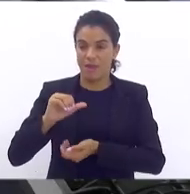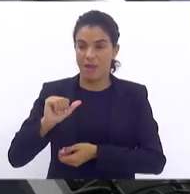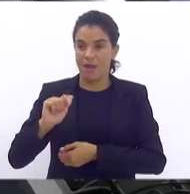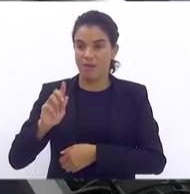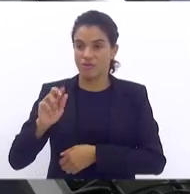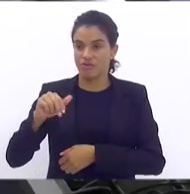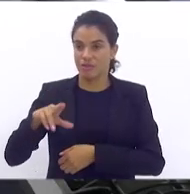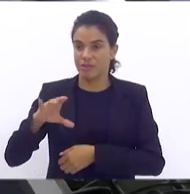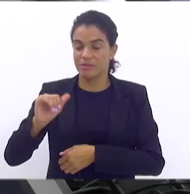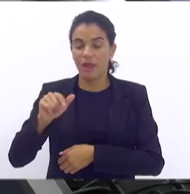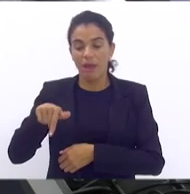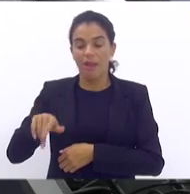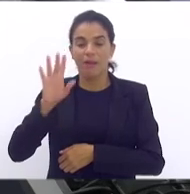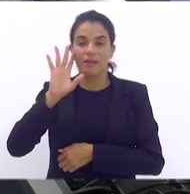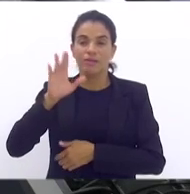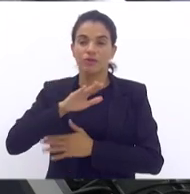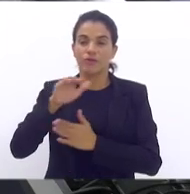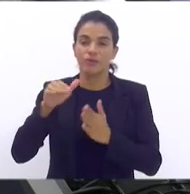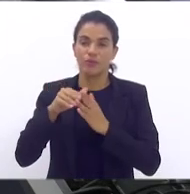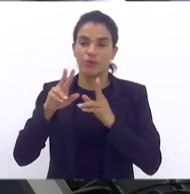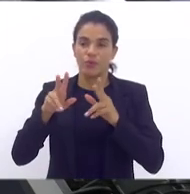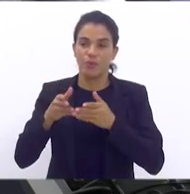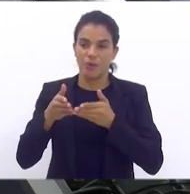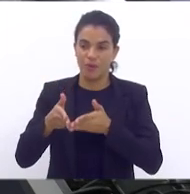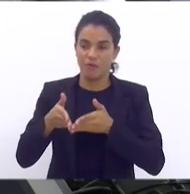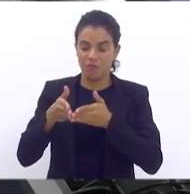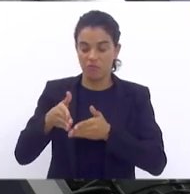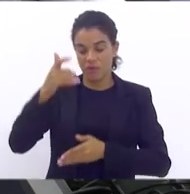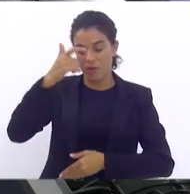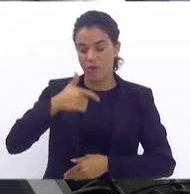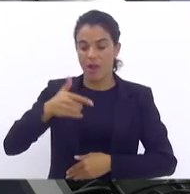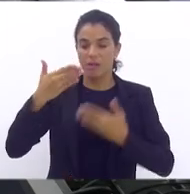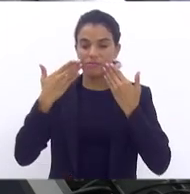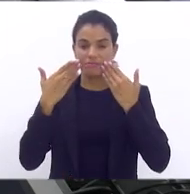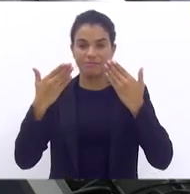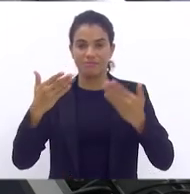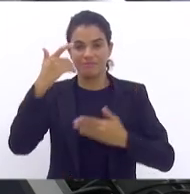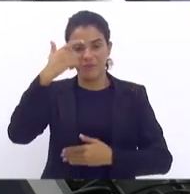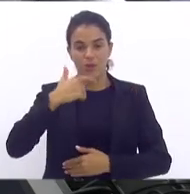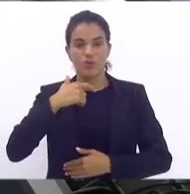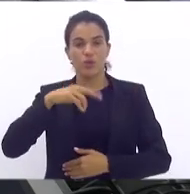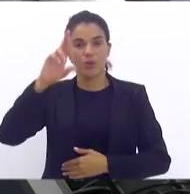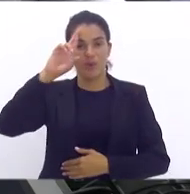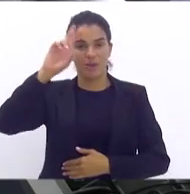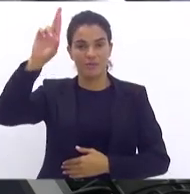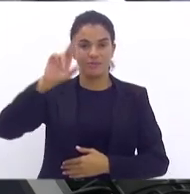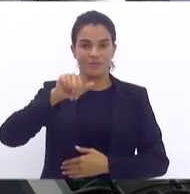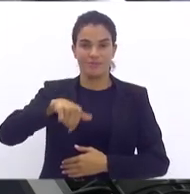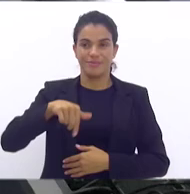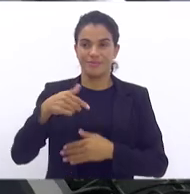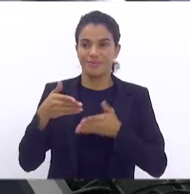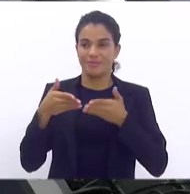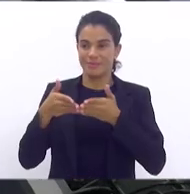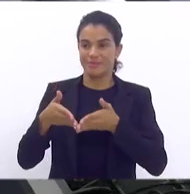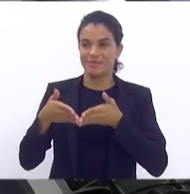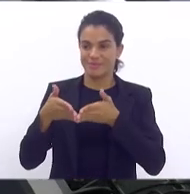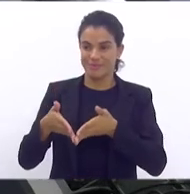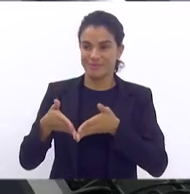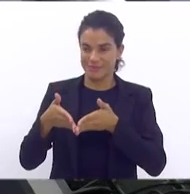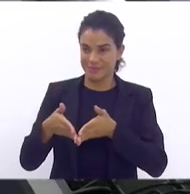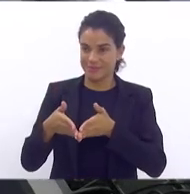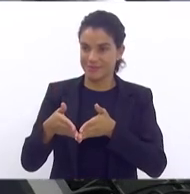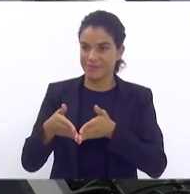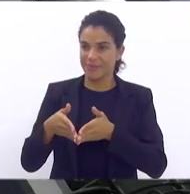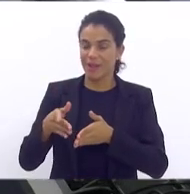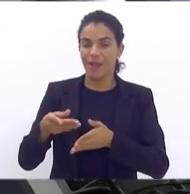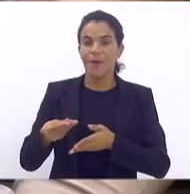trâmites para o navio. Então, ela se apresenta como agente do navio. Por exemplo, ele dá o despacho de entrada,